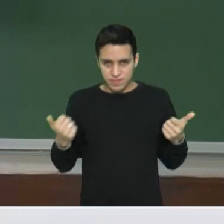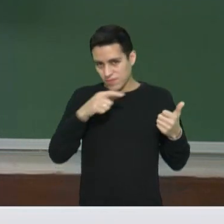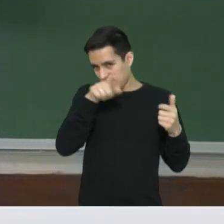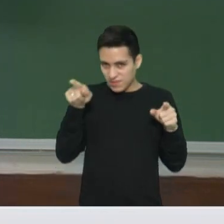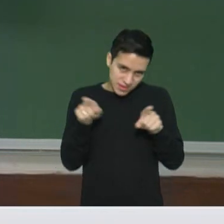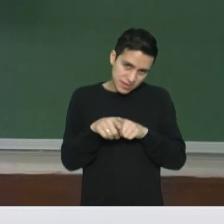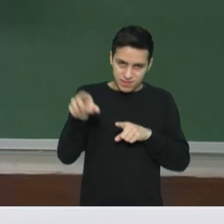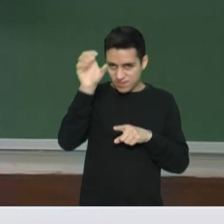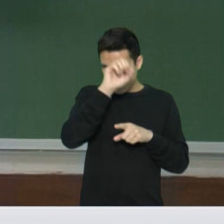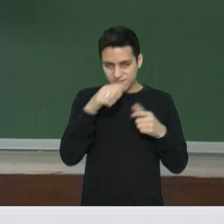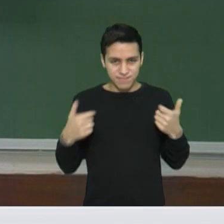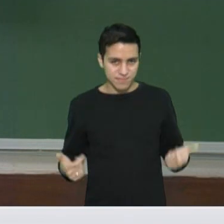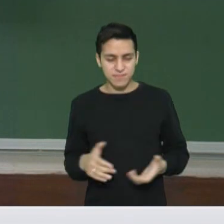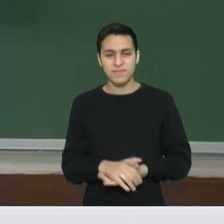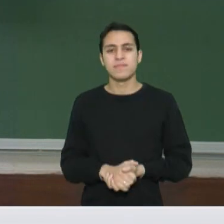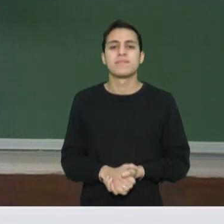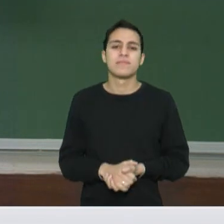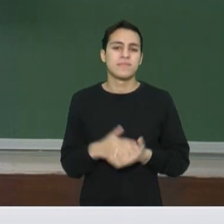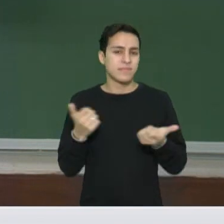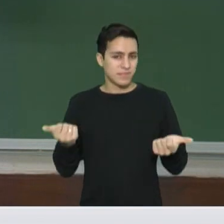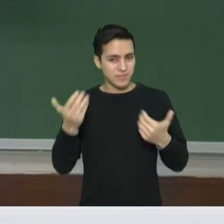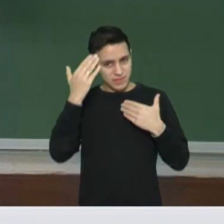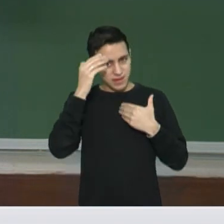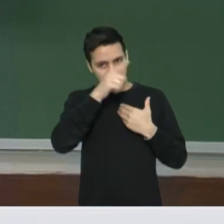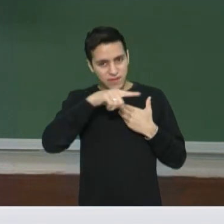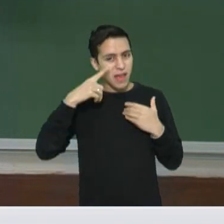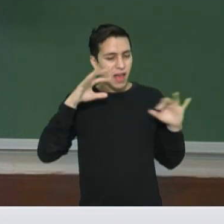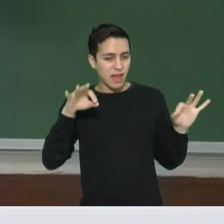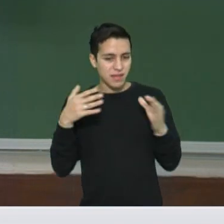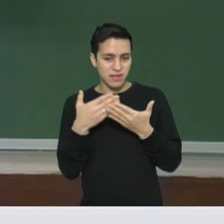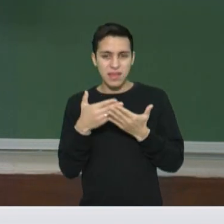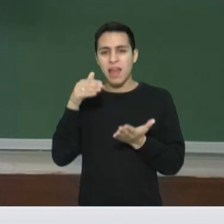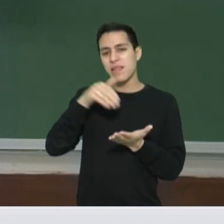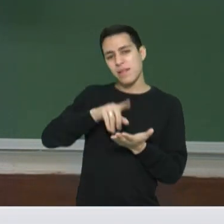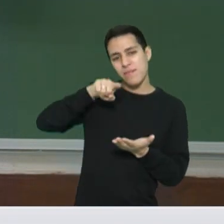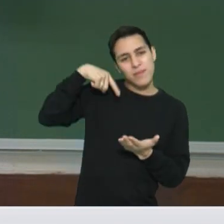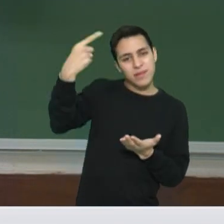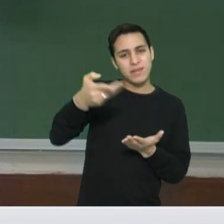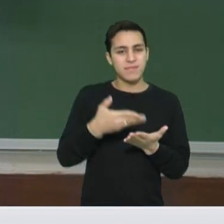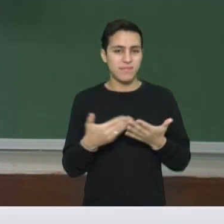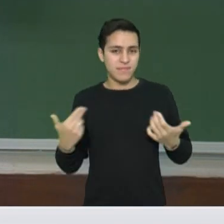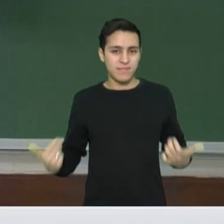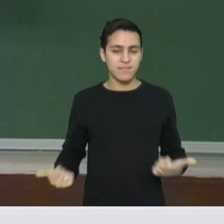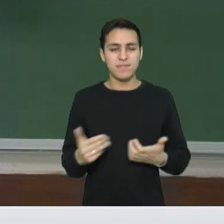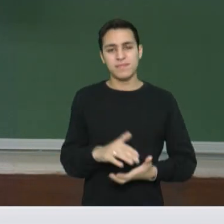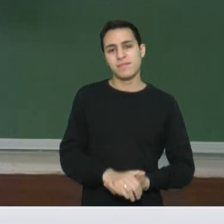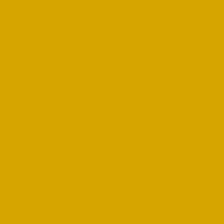também aprendeu, não é isso? Bom, obrigada por você estar aqui e até a próxima.